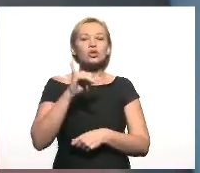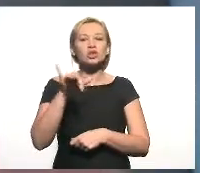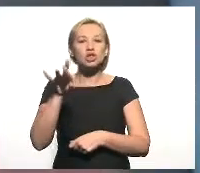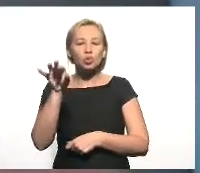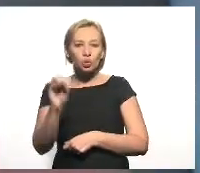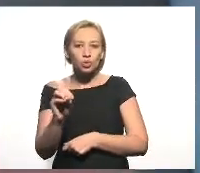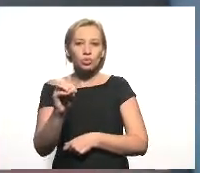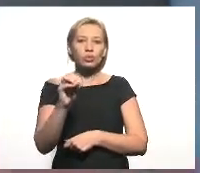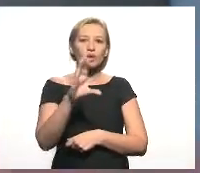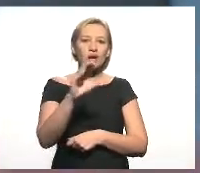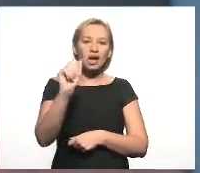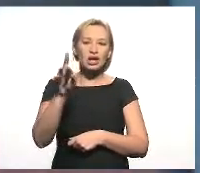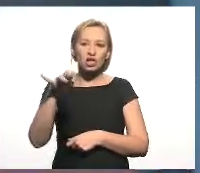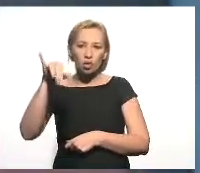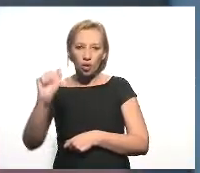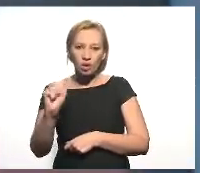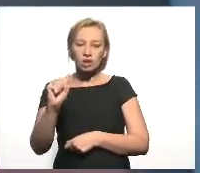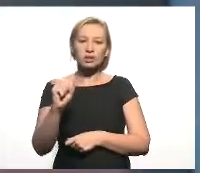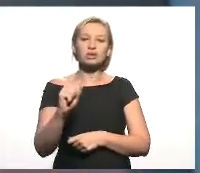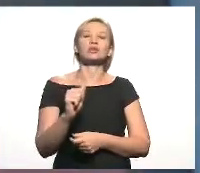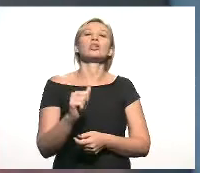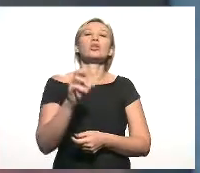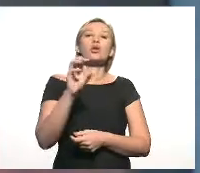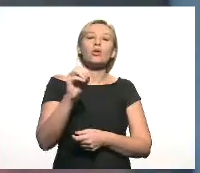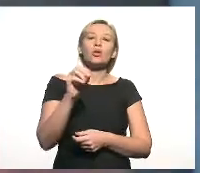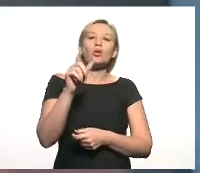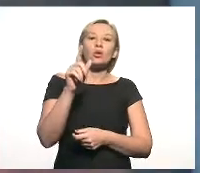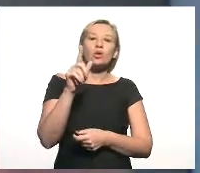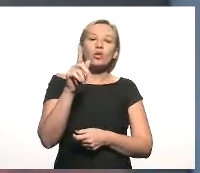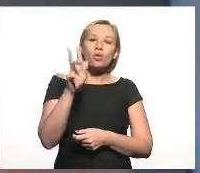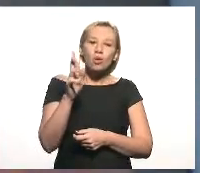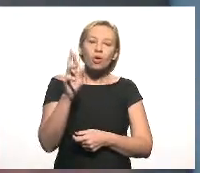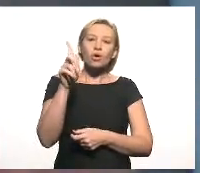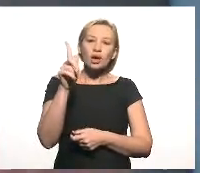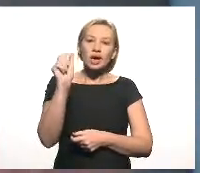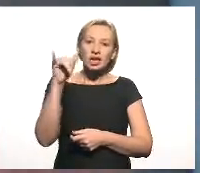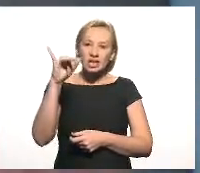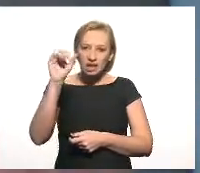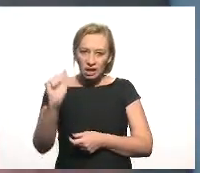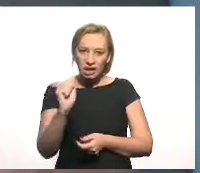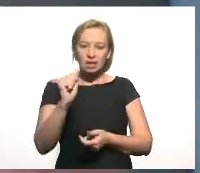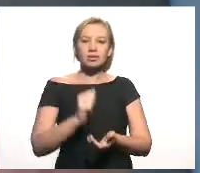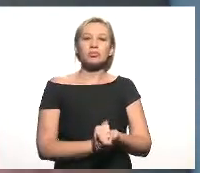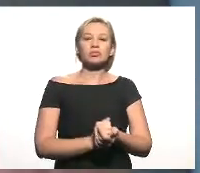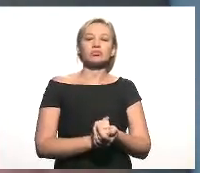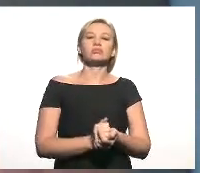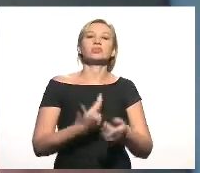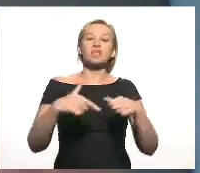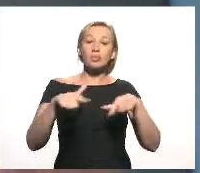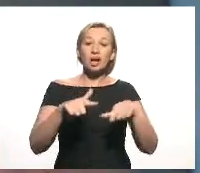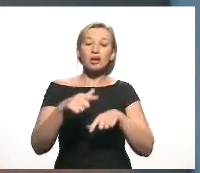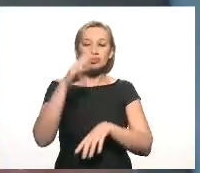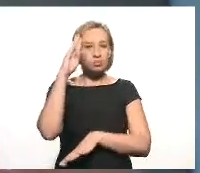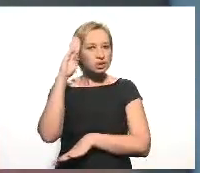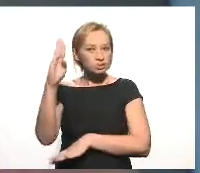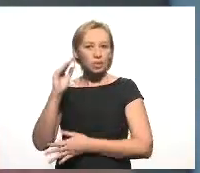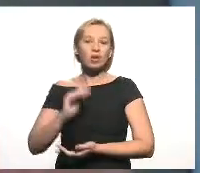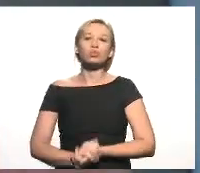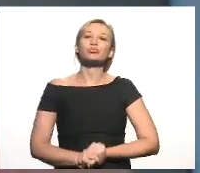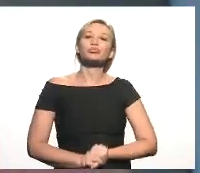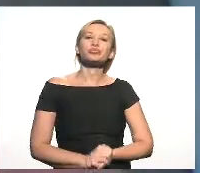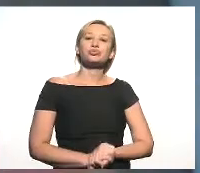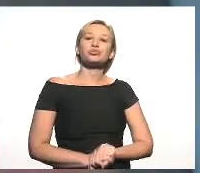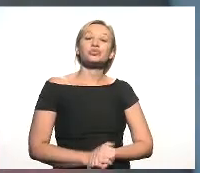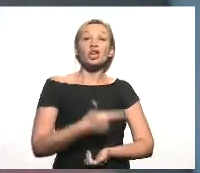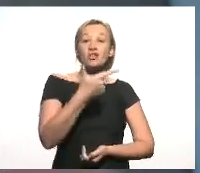Feiras Orgânicas, ele é um circuito que cumpre um papel ímpar na realidade do Rio de Janeiro. Ele conta atualmente com